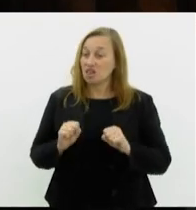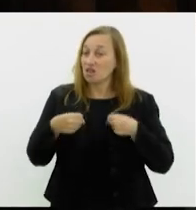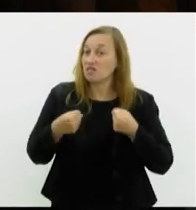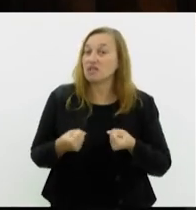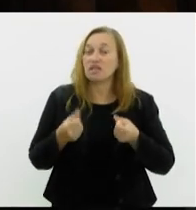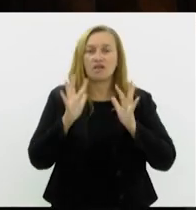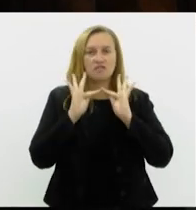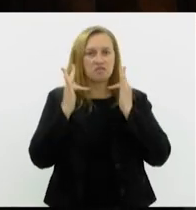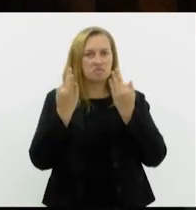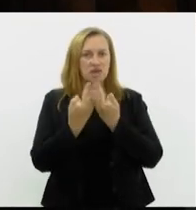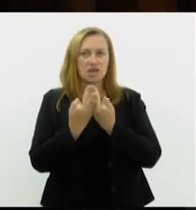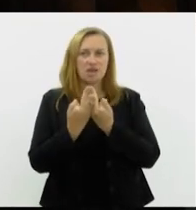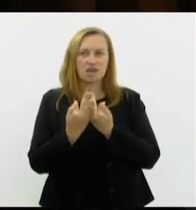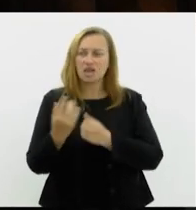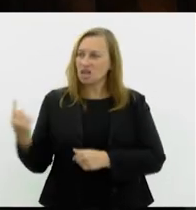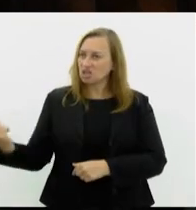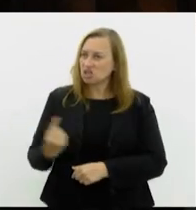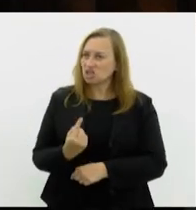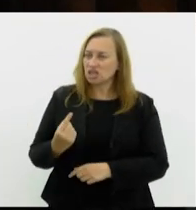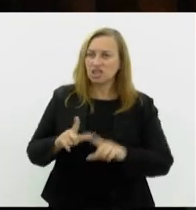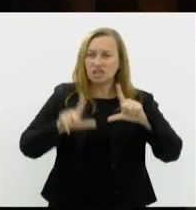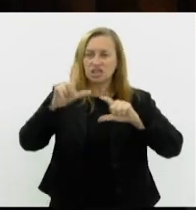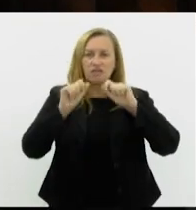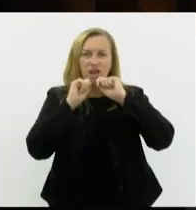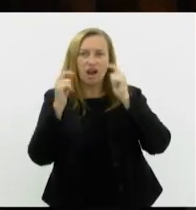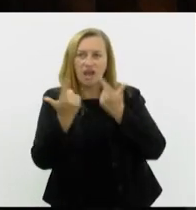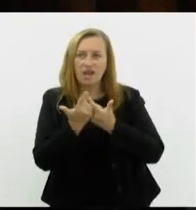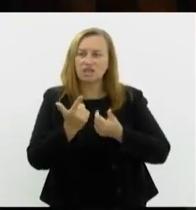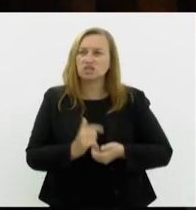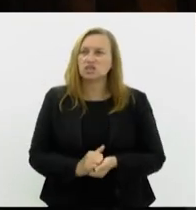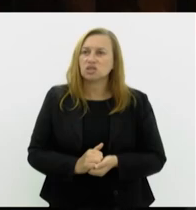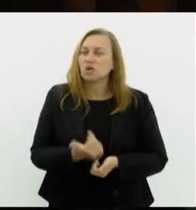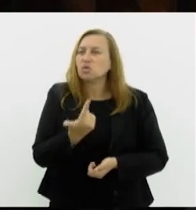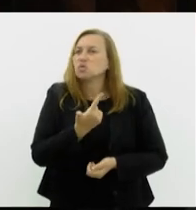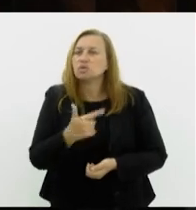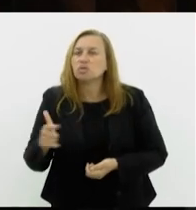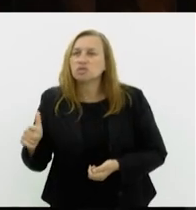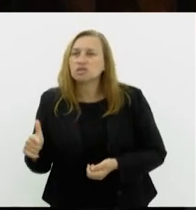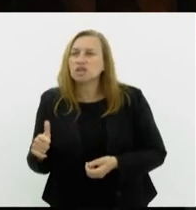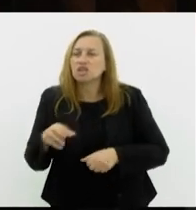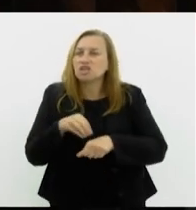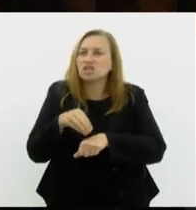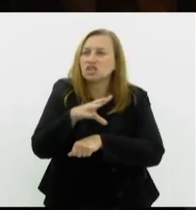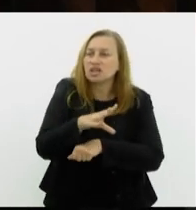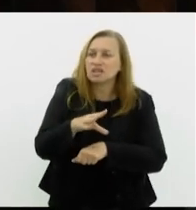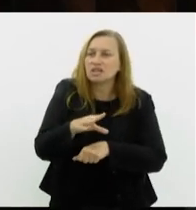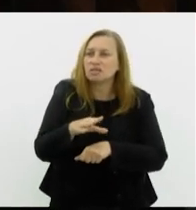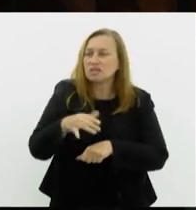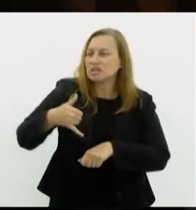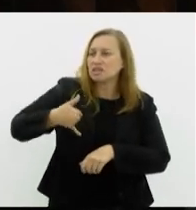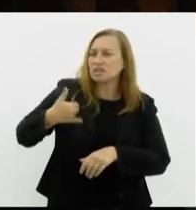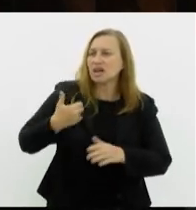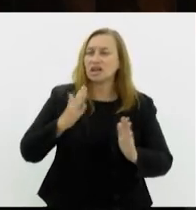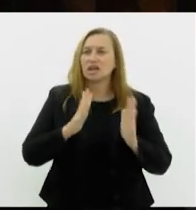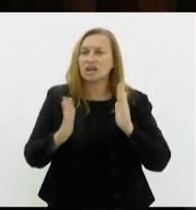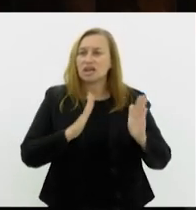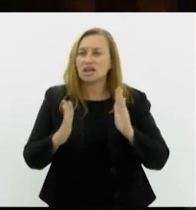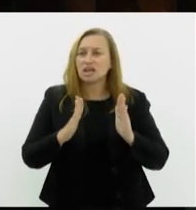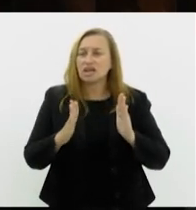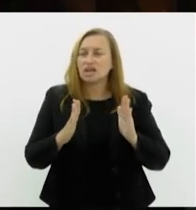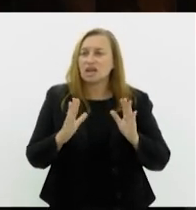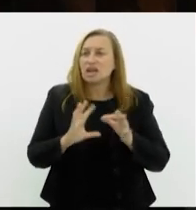família. Ele chega aqui na TV Alerge, onde não tem indicação etária limitada, é censura